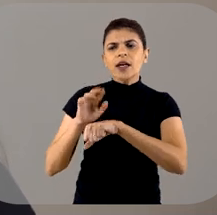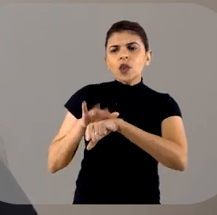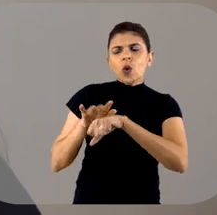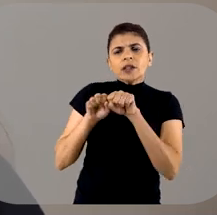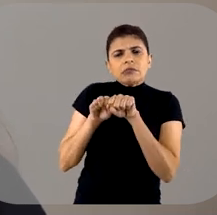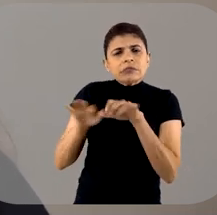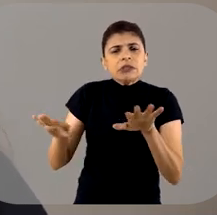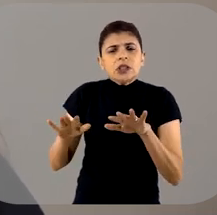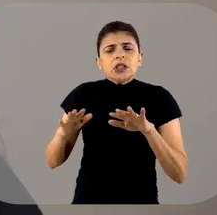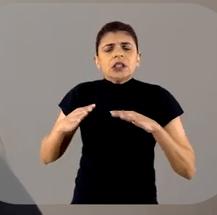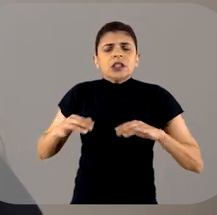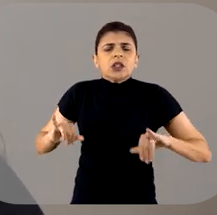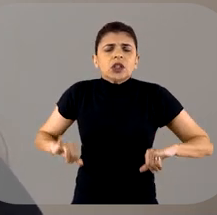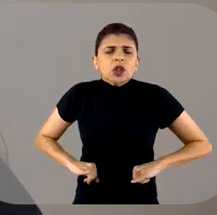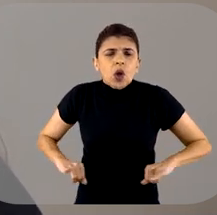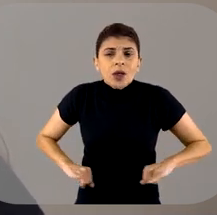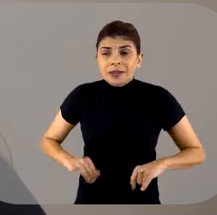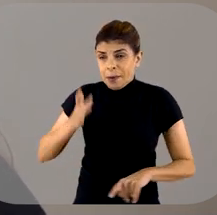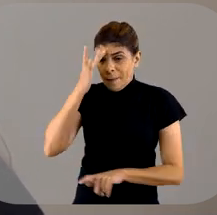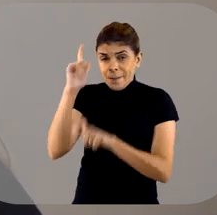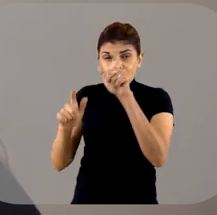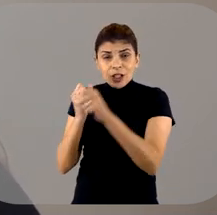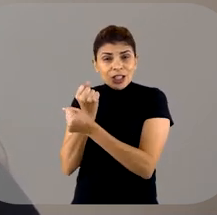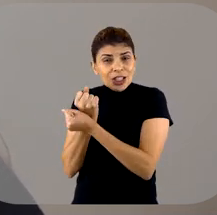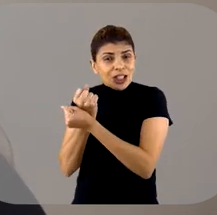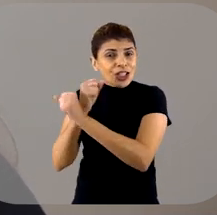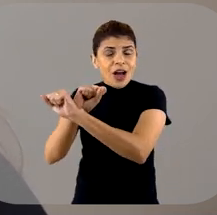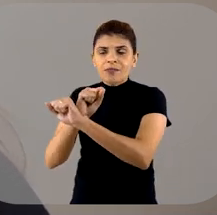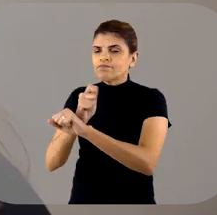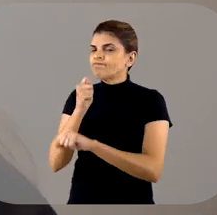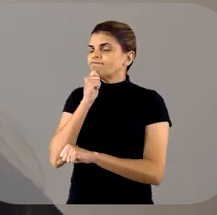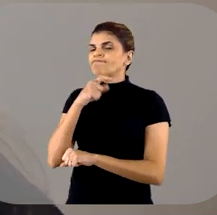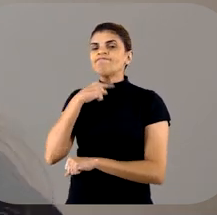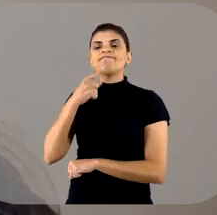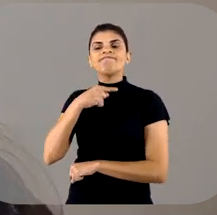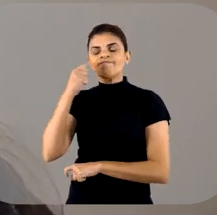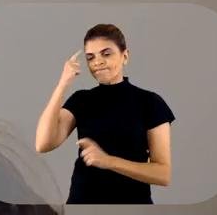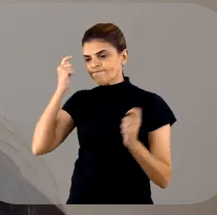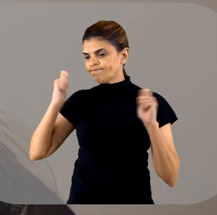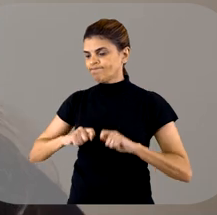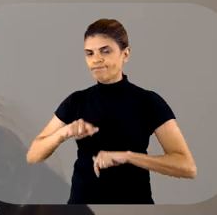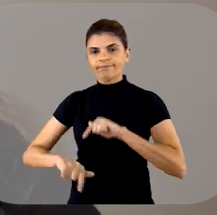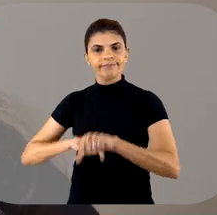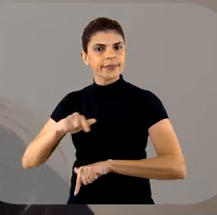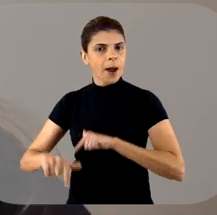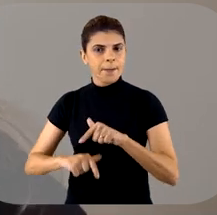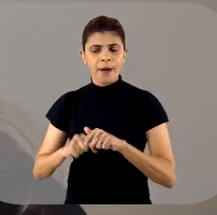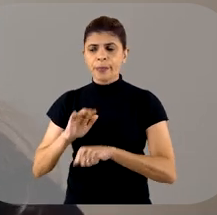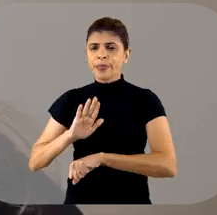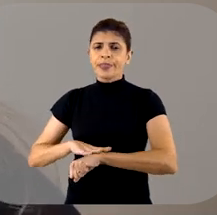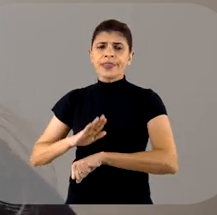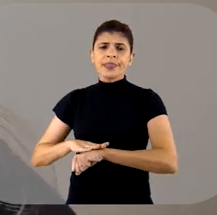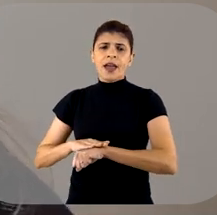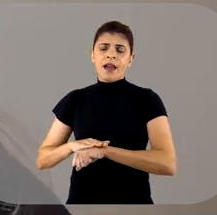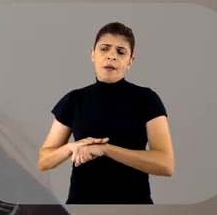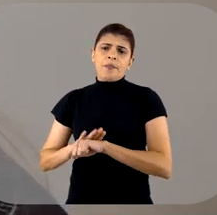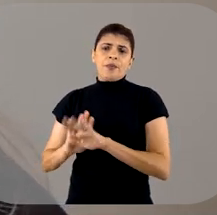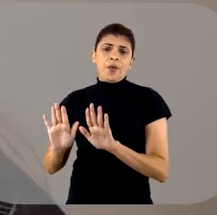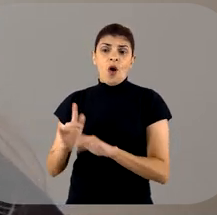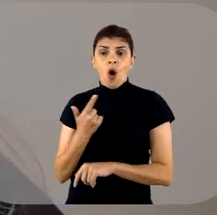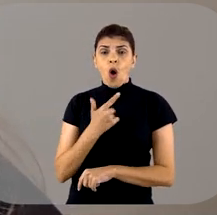que causavam sofrimento e deixavam escravizados, incapacitados por trabalho, por algum